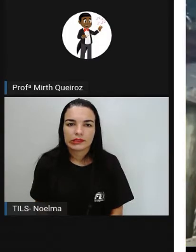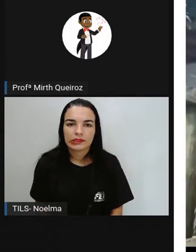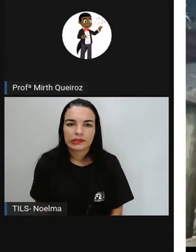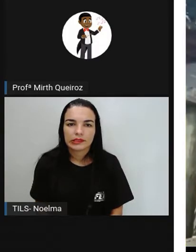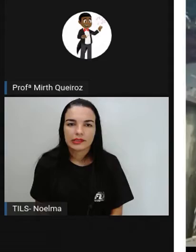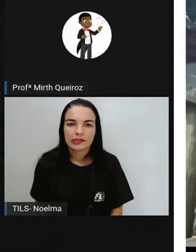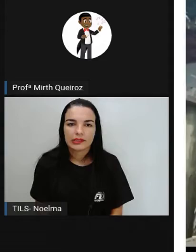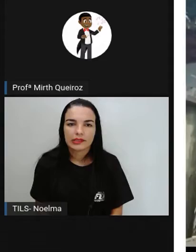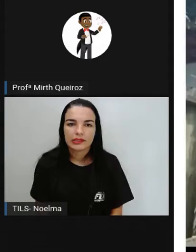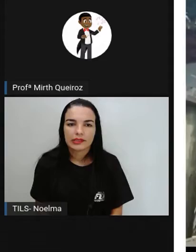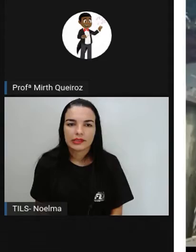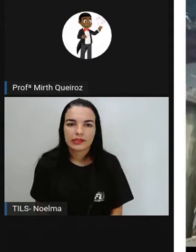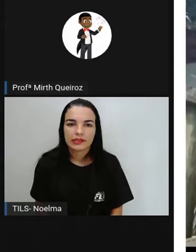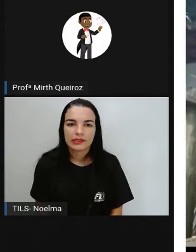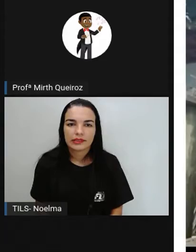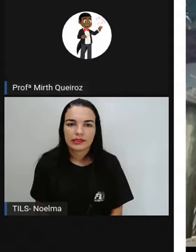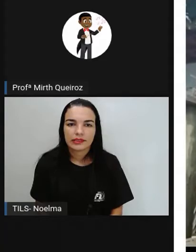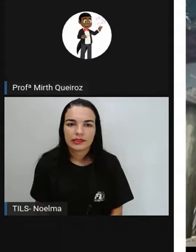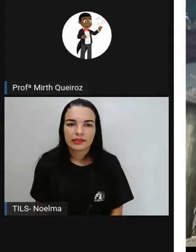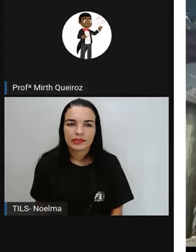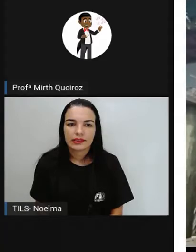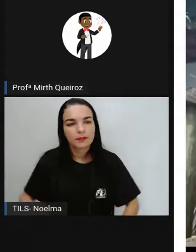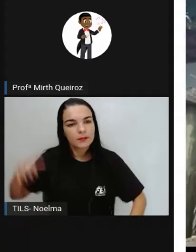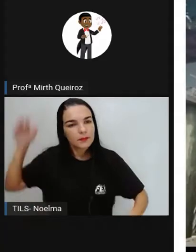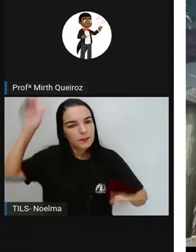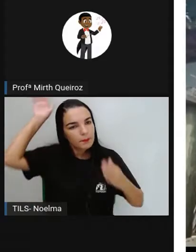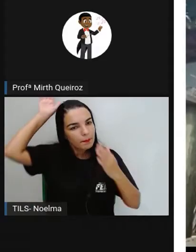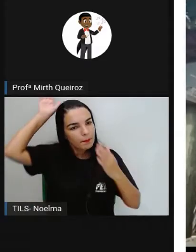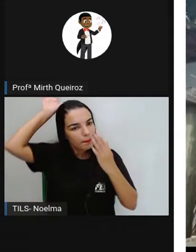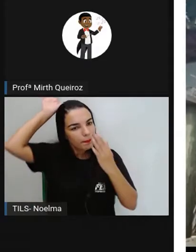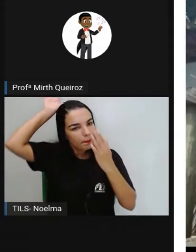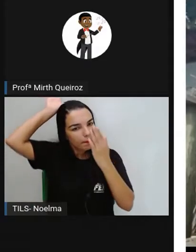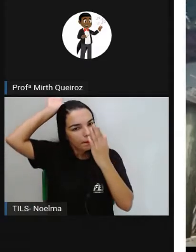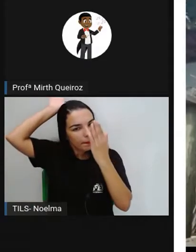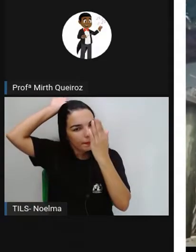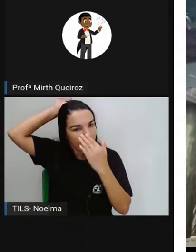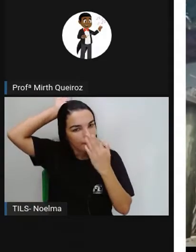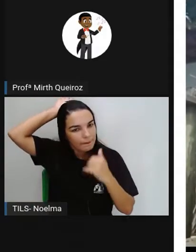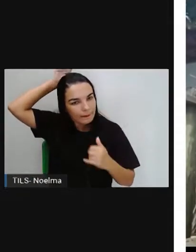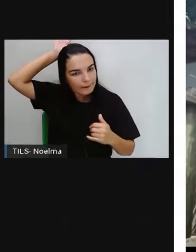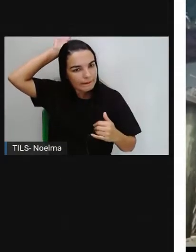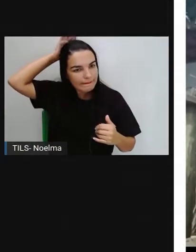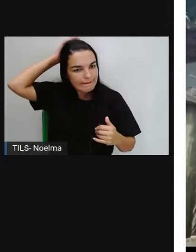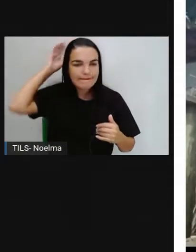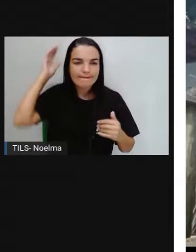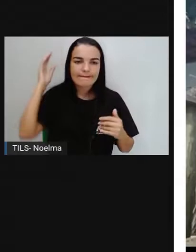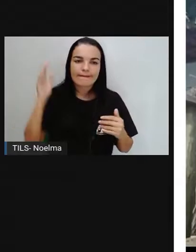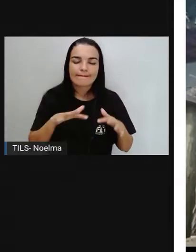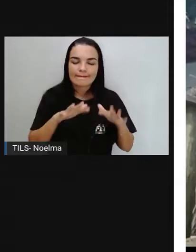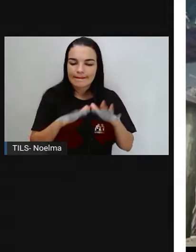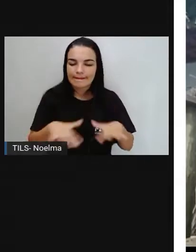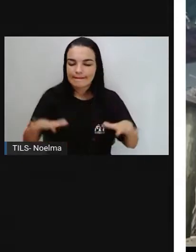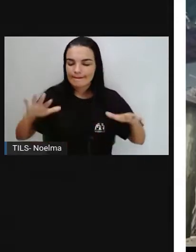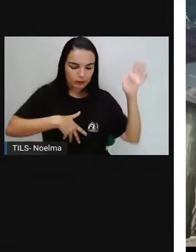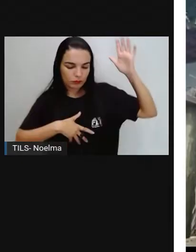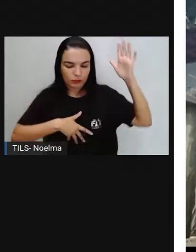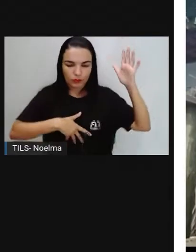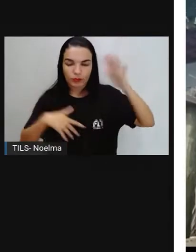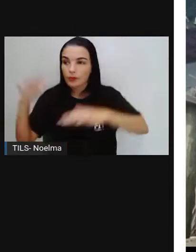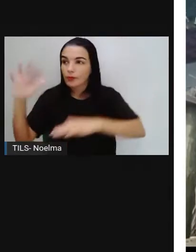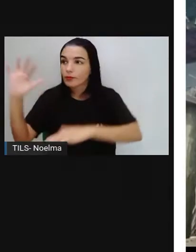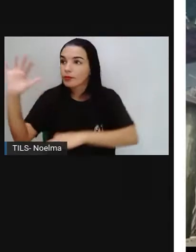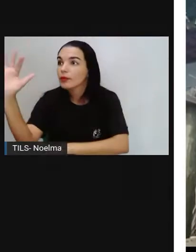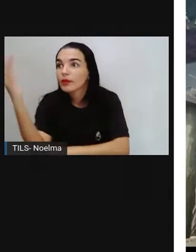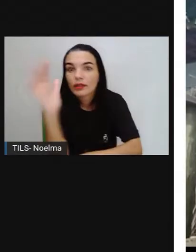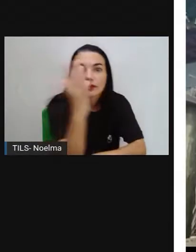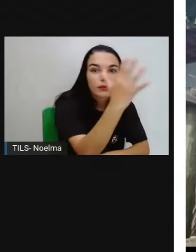Pena na cabeça, pintura no rosto, dança na floresta, na mão seu arco e